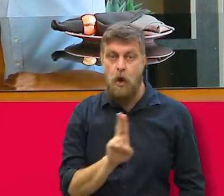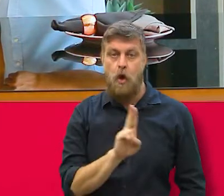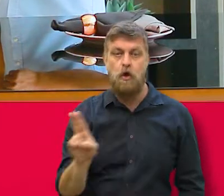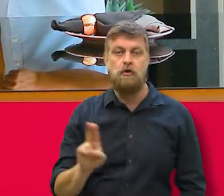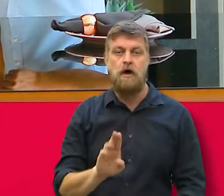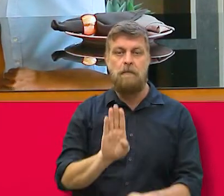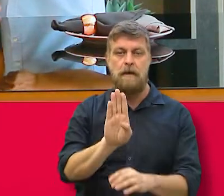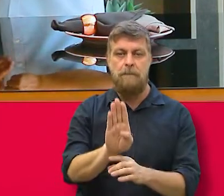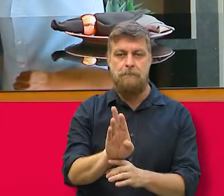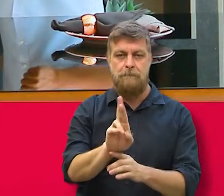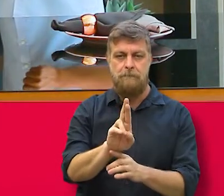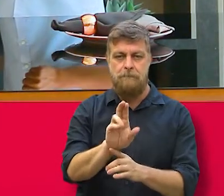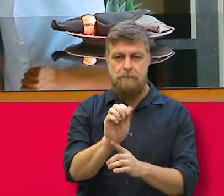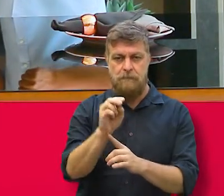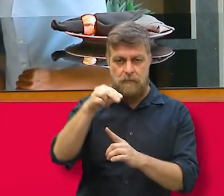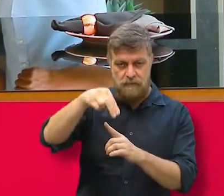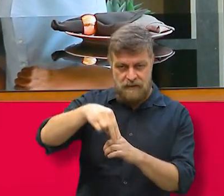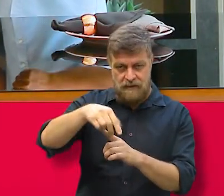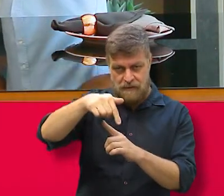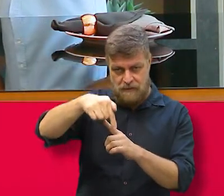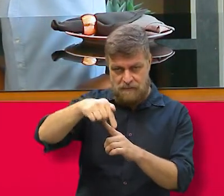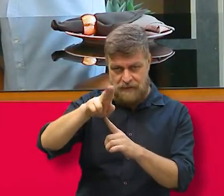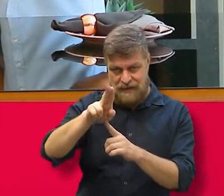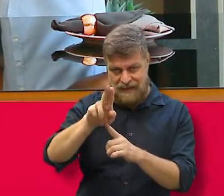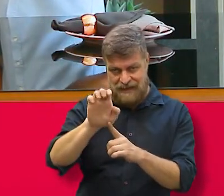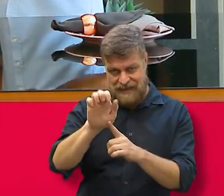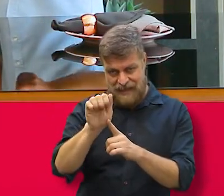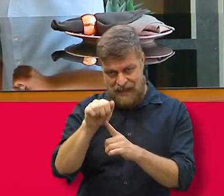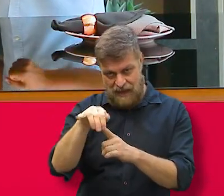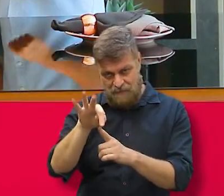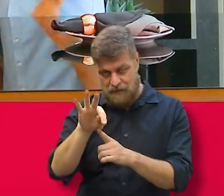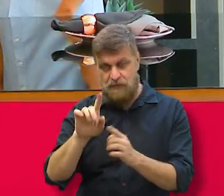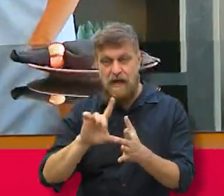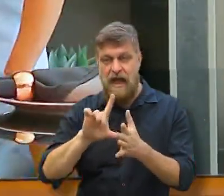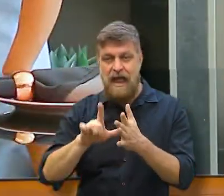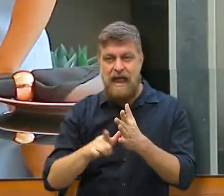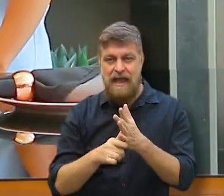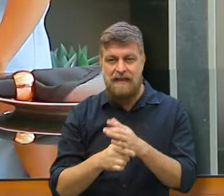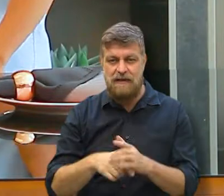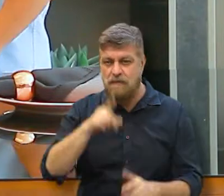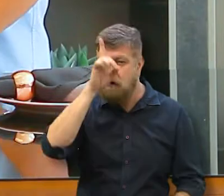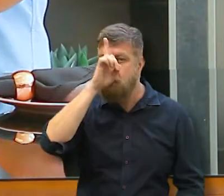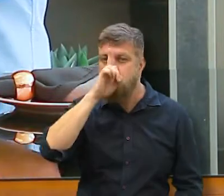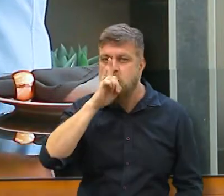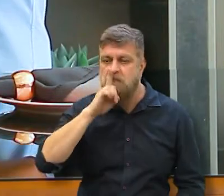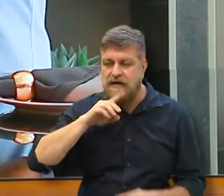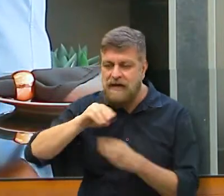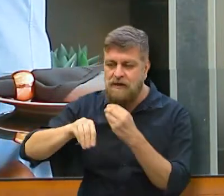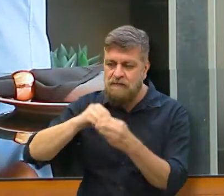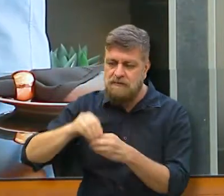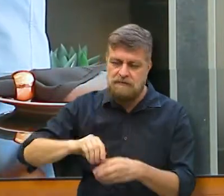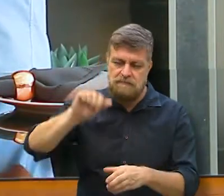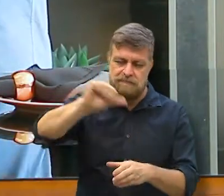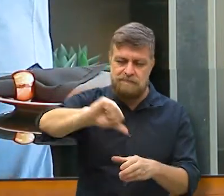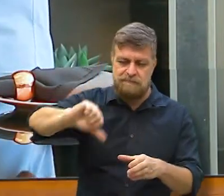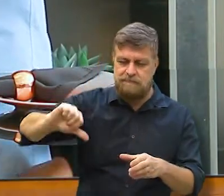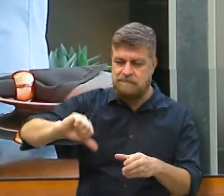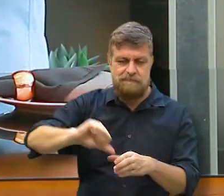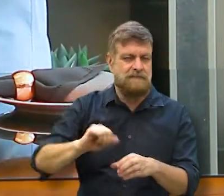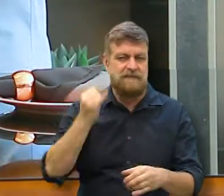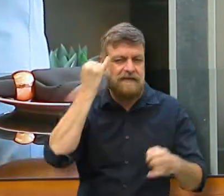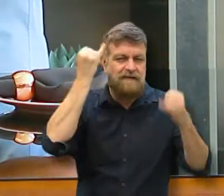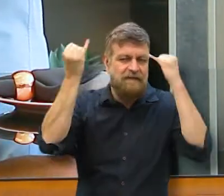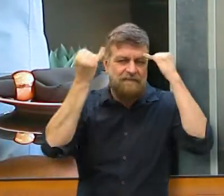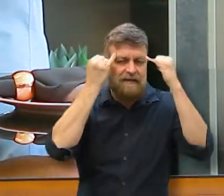esse processo. E aí, gente, o molhinho é só misturar tudo, não é? Só misturar tudo. Não tem mais coisa... mais coisa pra